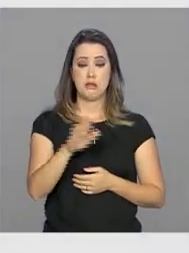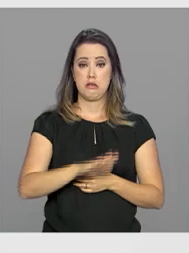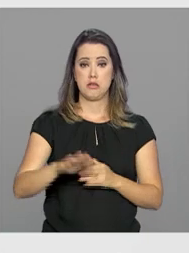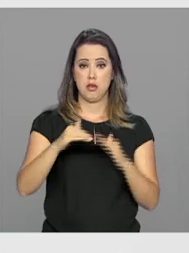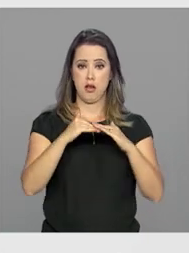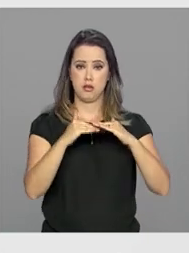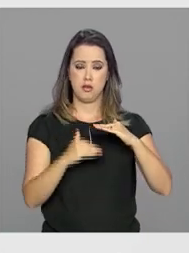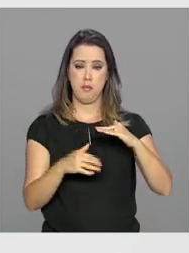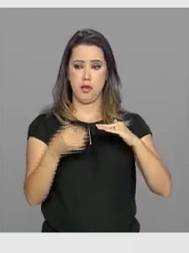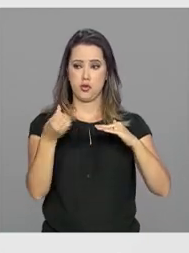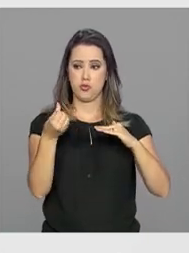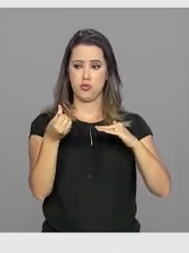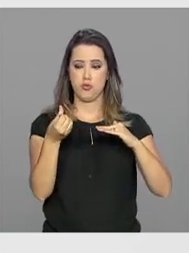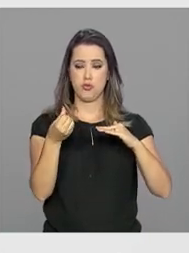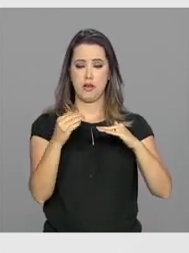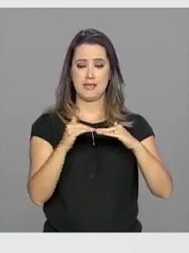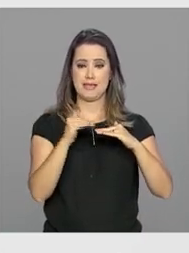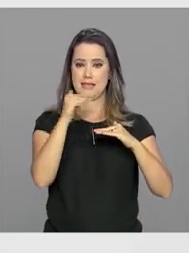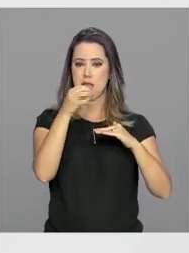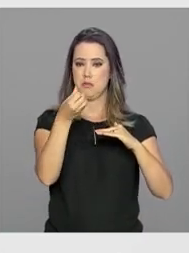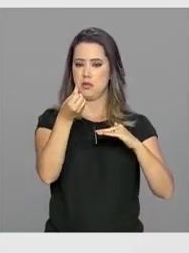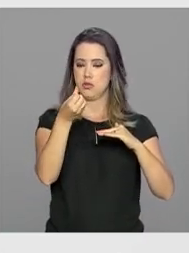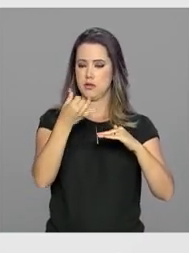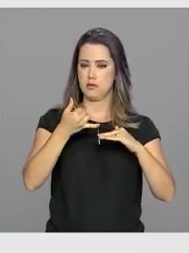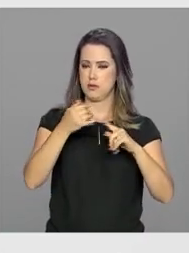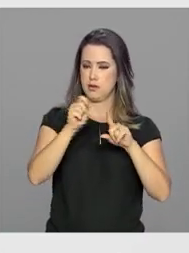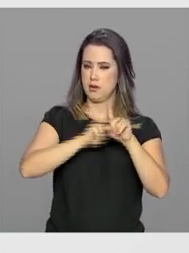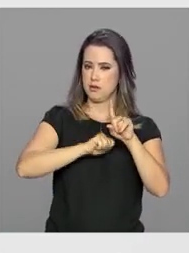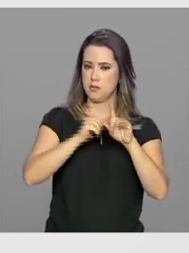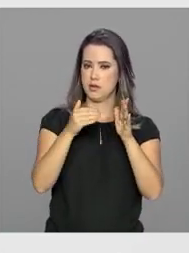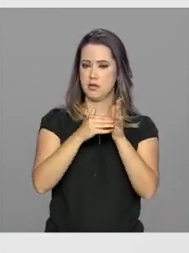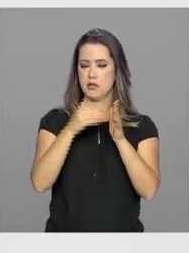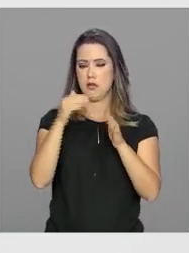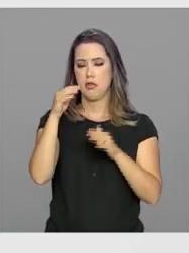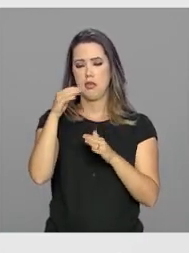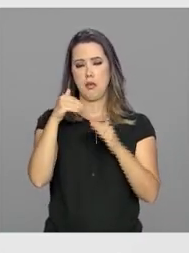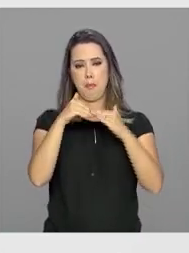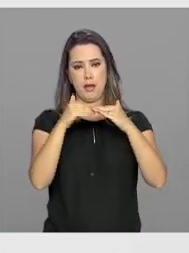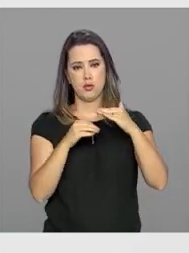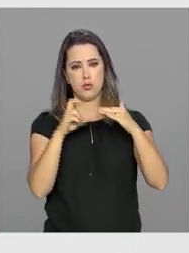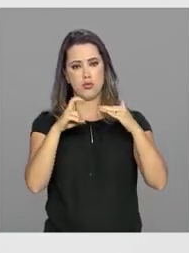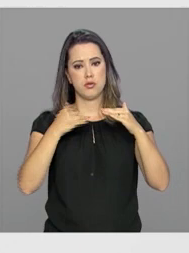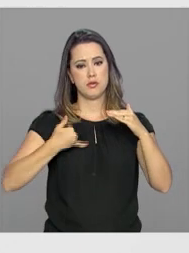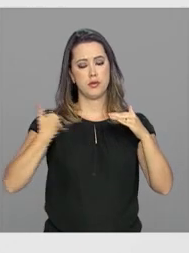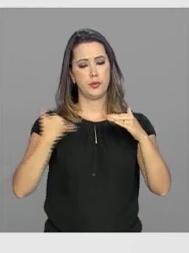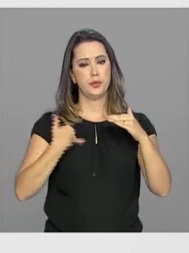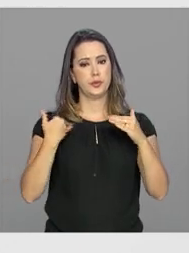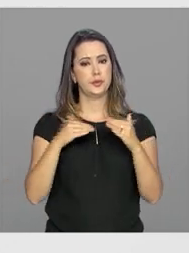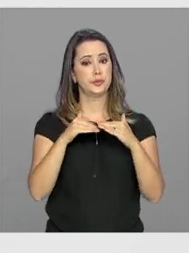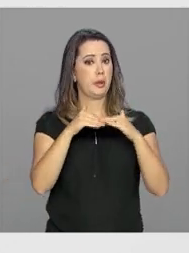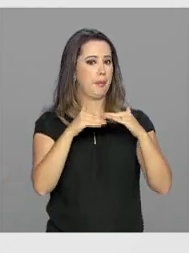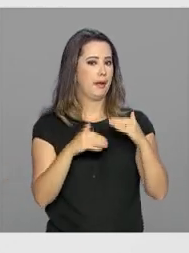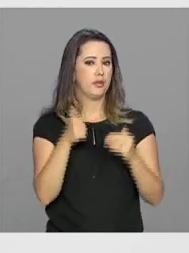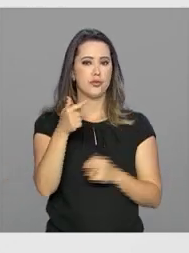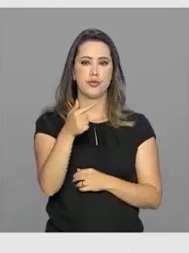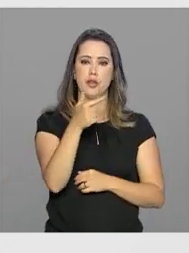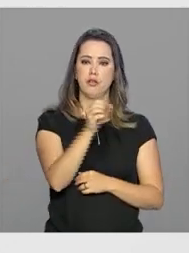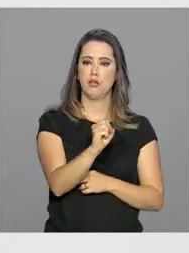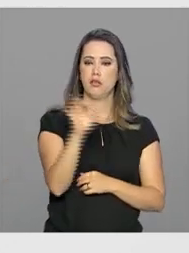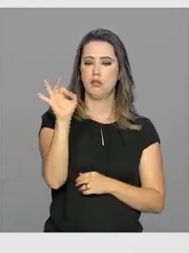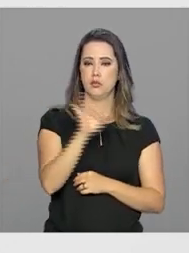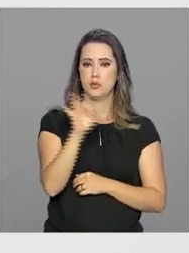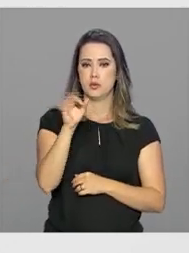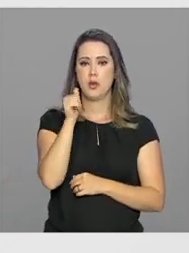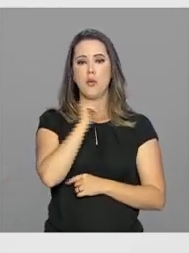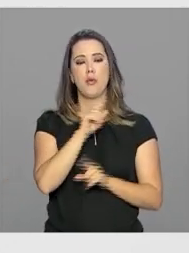de seis meses e menores de cinco anos a vacinação chegou a menos de 78 por cento e entre as